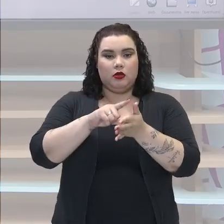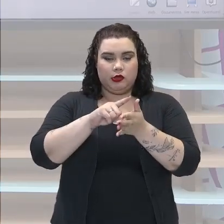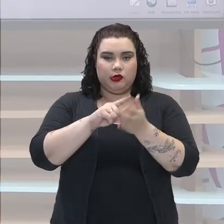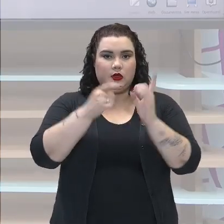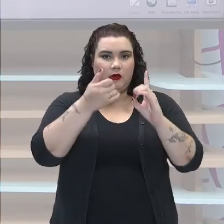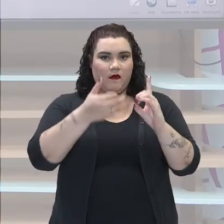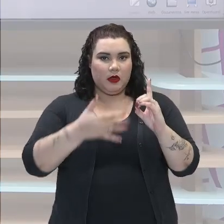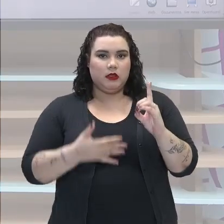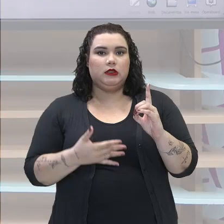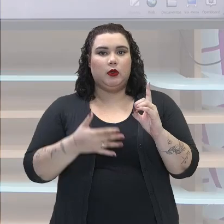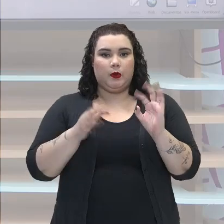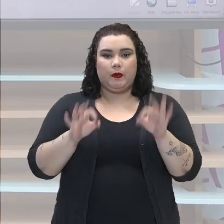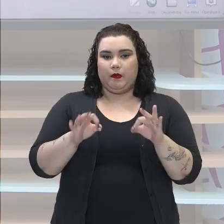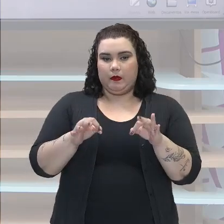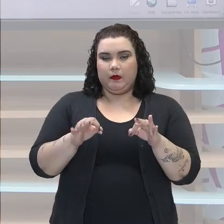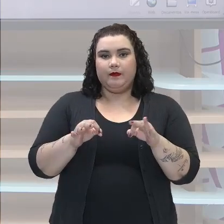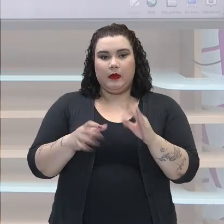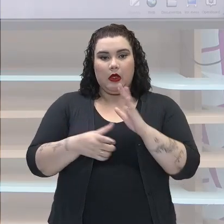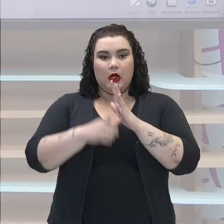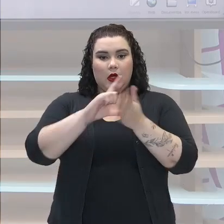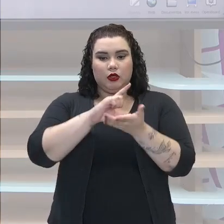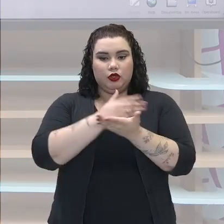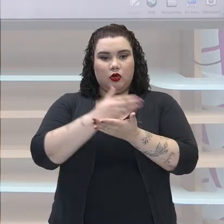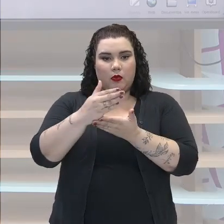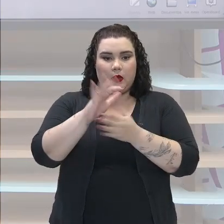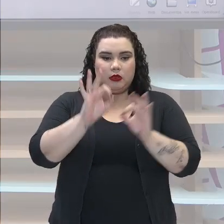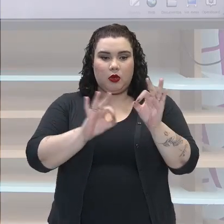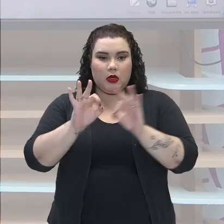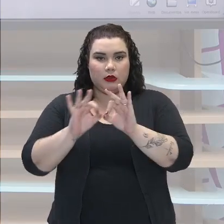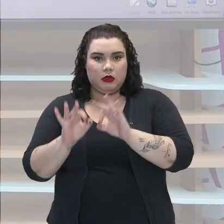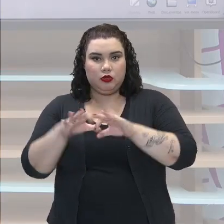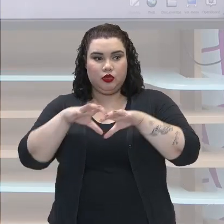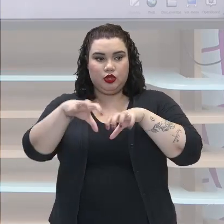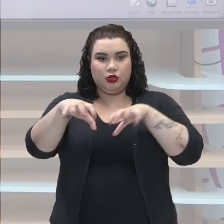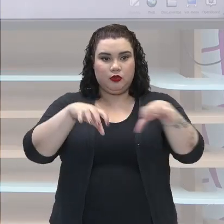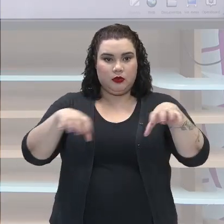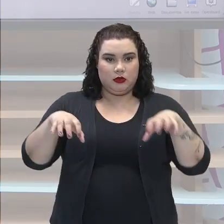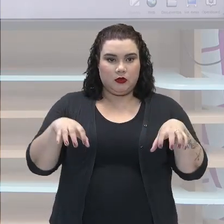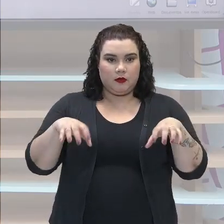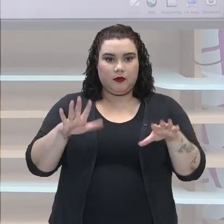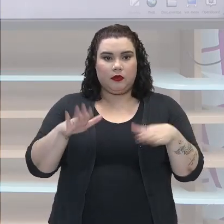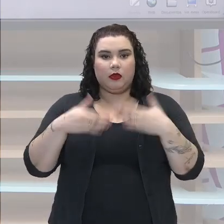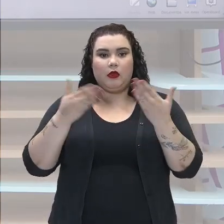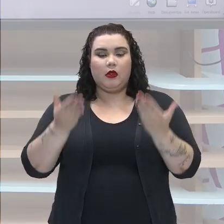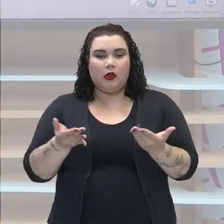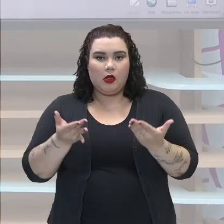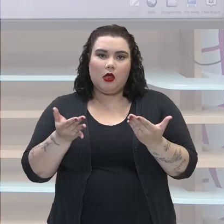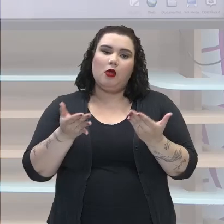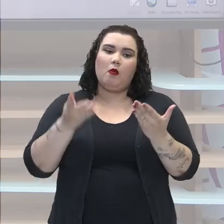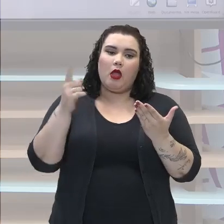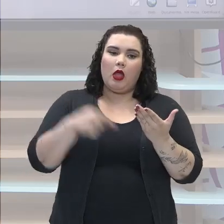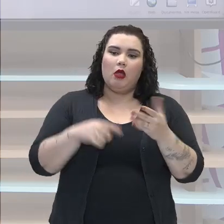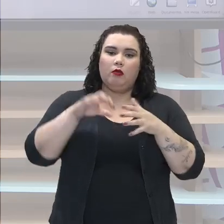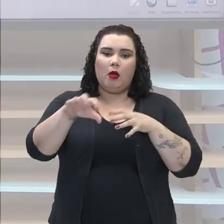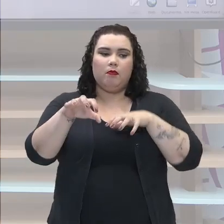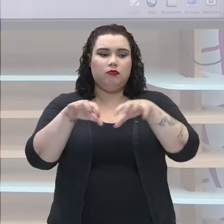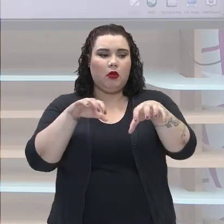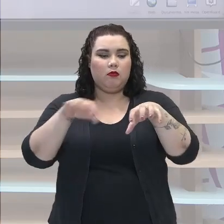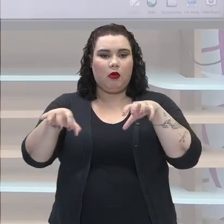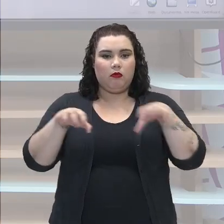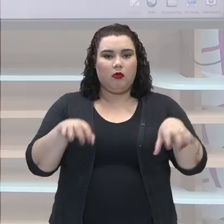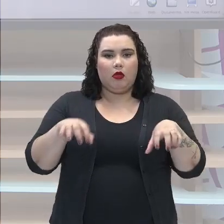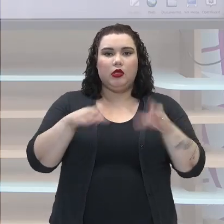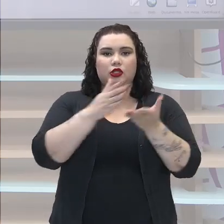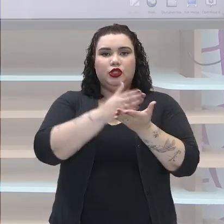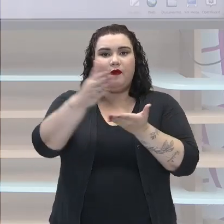desse processo de divisão, antes de nós realizarmos a regionalização. Então, basicamente, regionalizar é dividir uma determinada porção